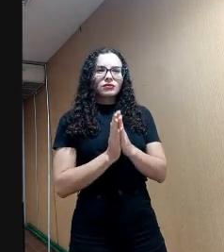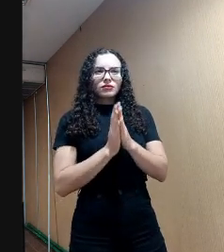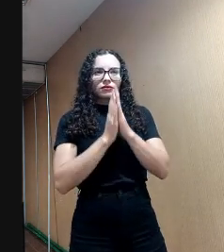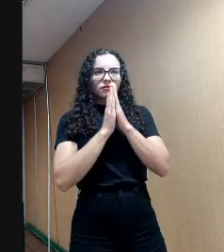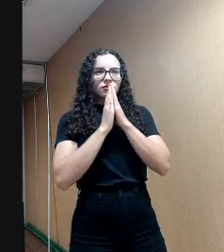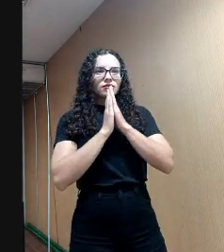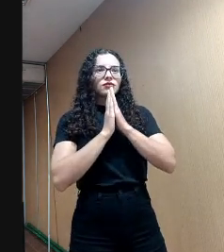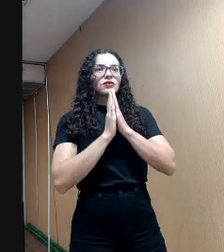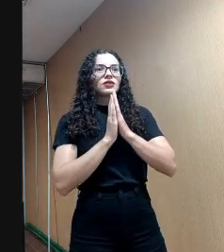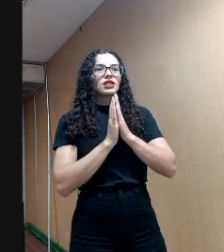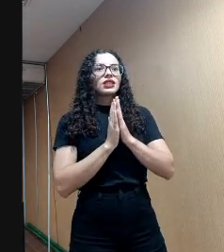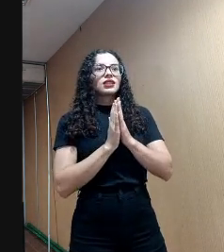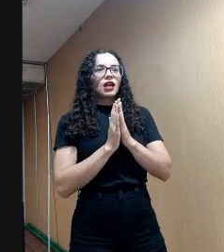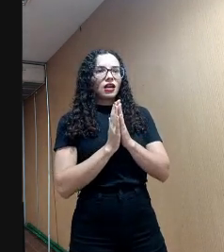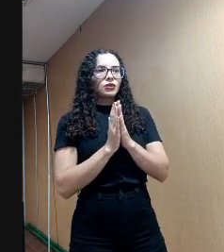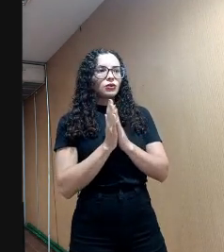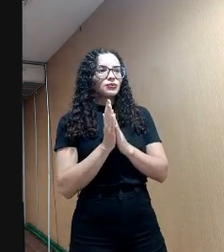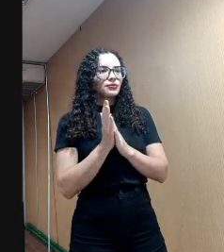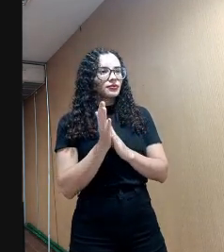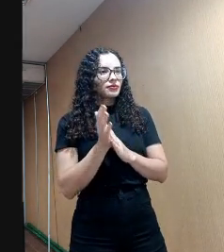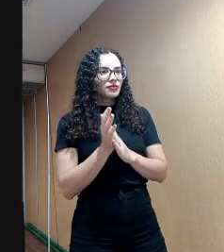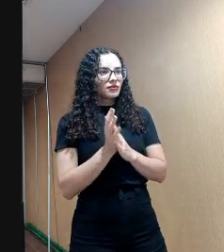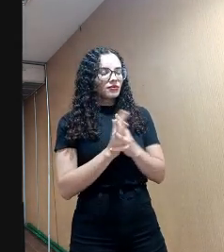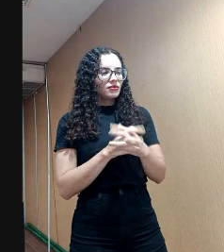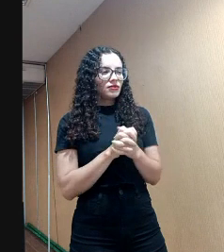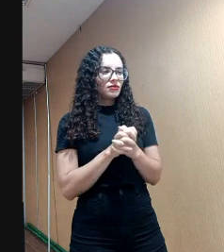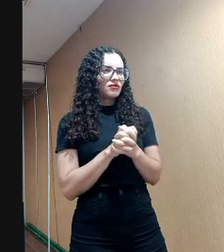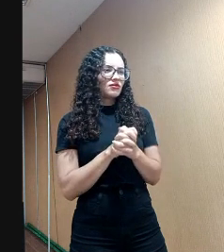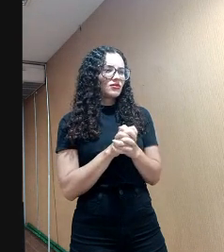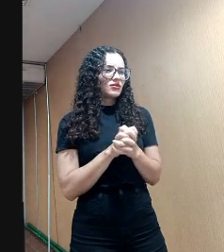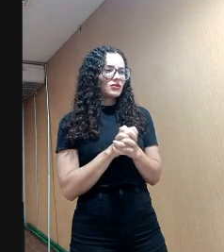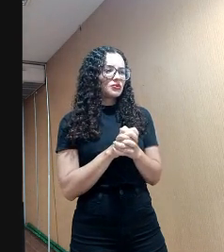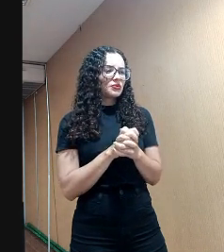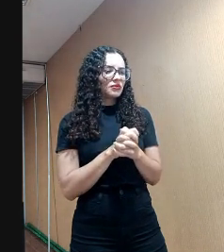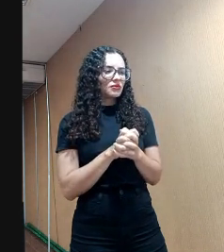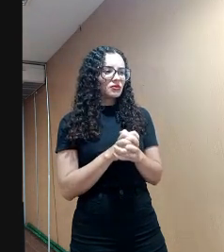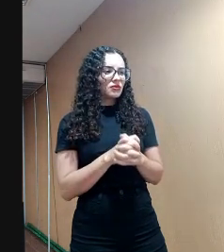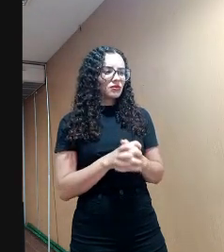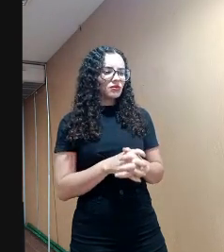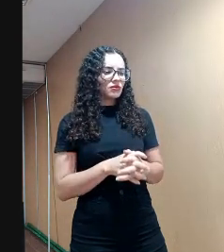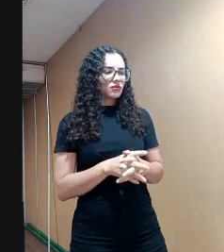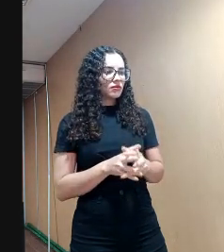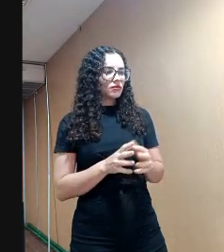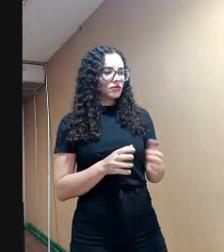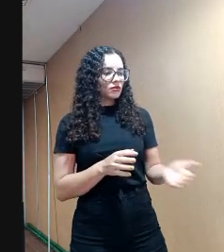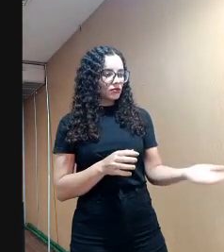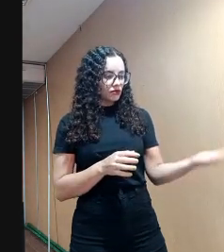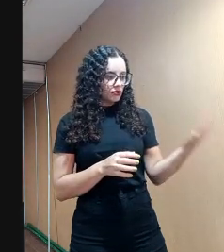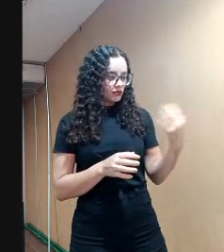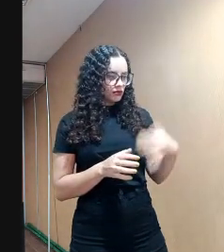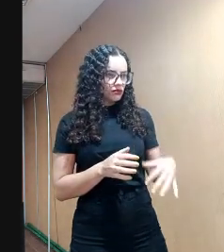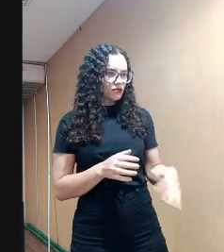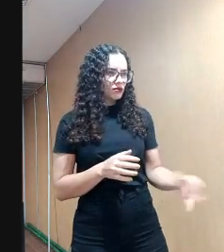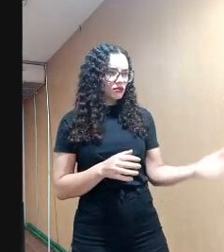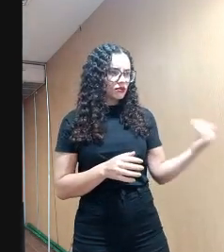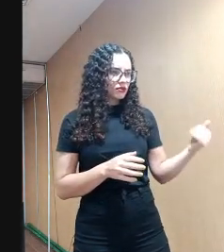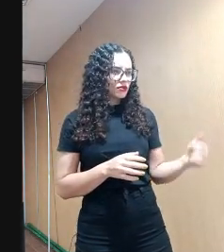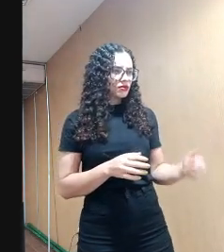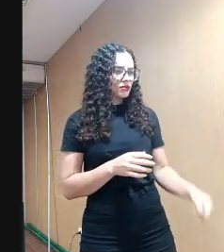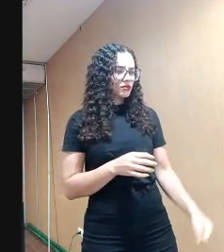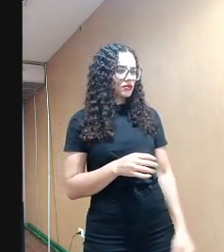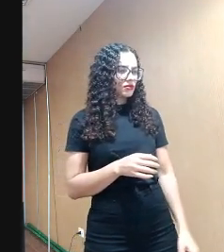demarca esse terreno inovador de colaboração efetiva, já durante a graduação,